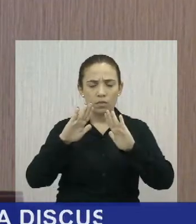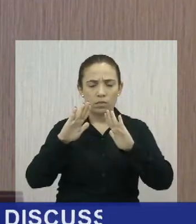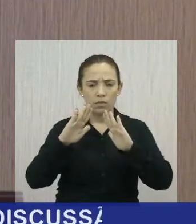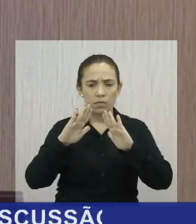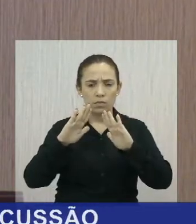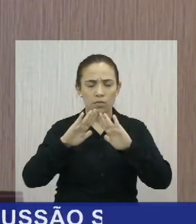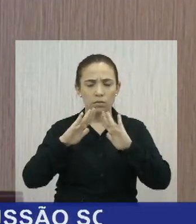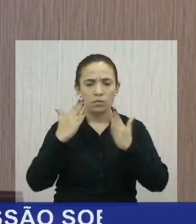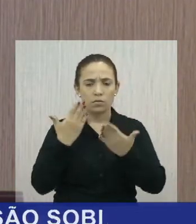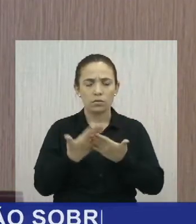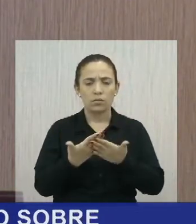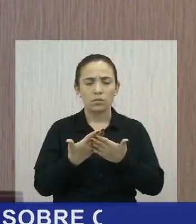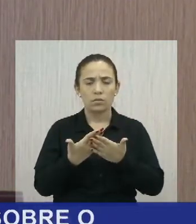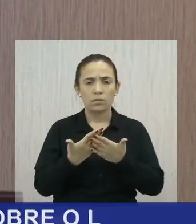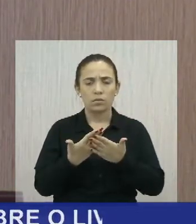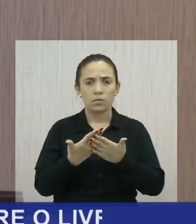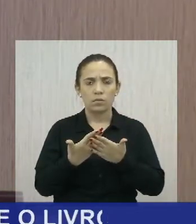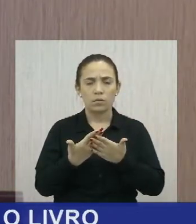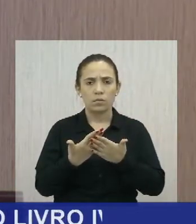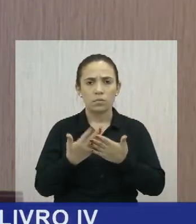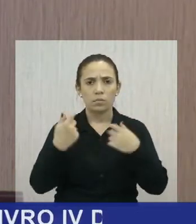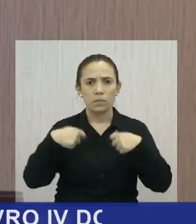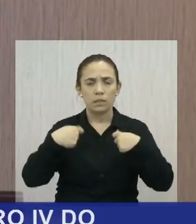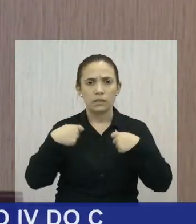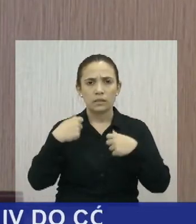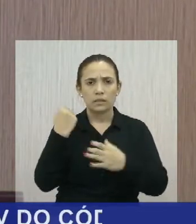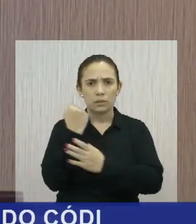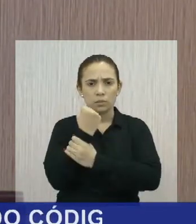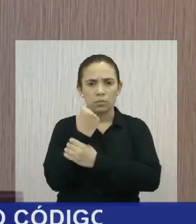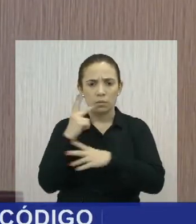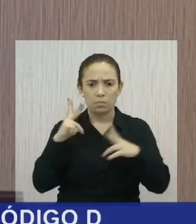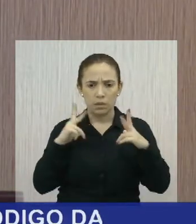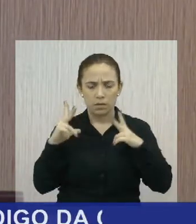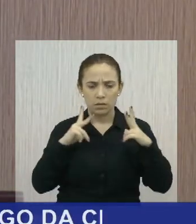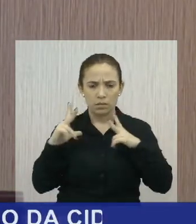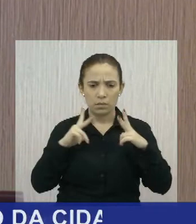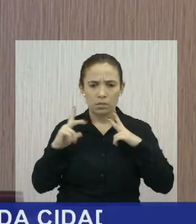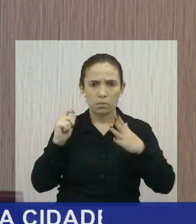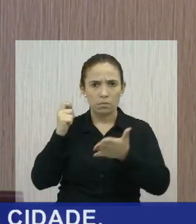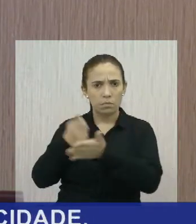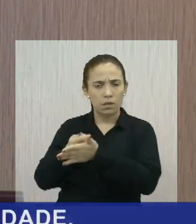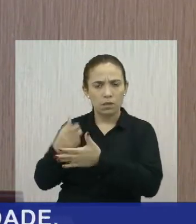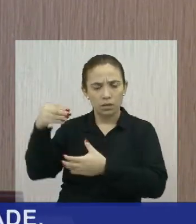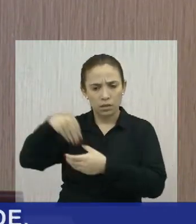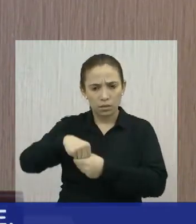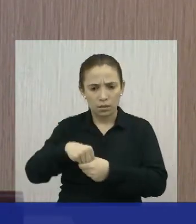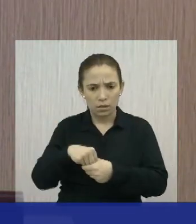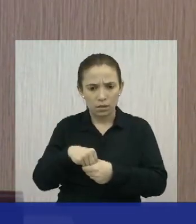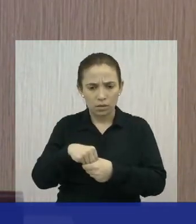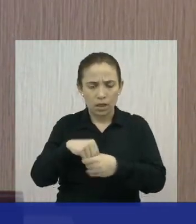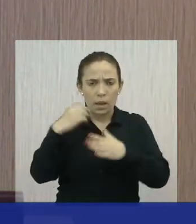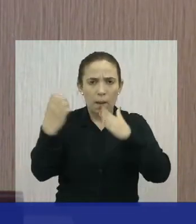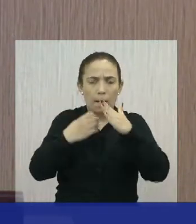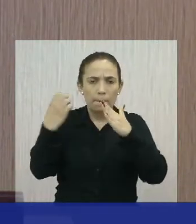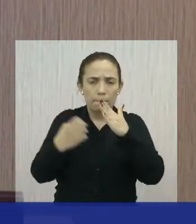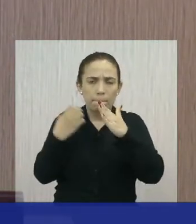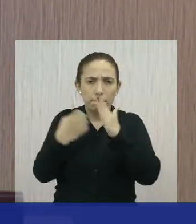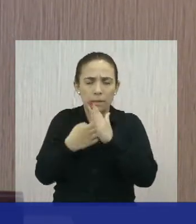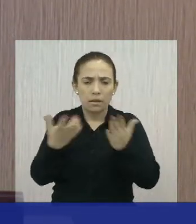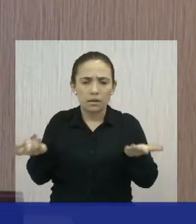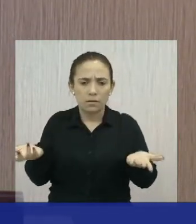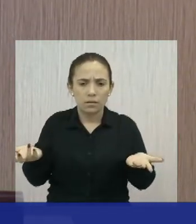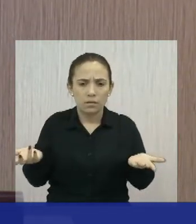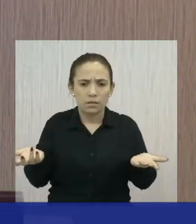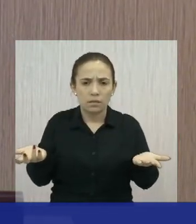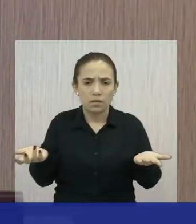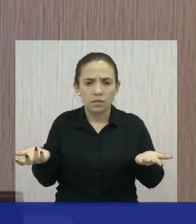isso, exigir que nós, escolas, tenhamos segurança privada dentro das nossas escolas, contratado com empresa especializada.